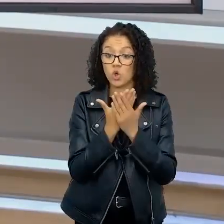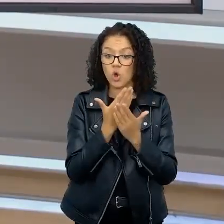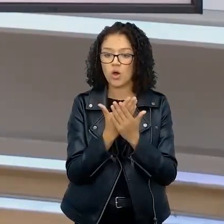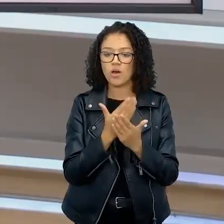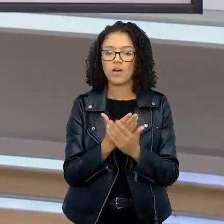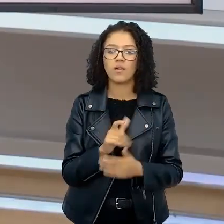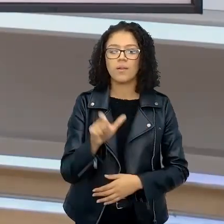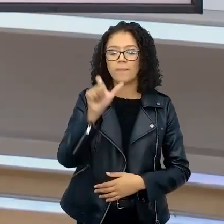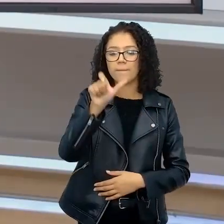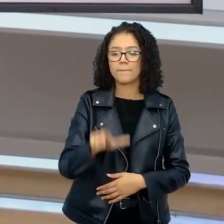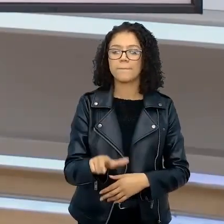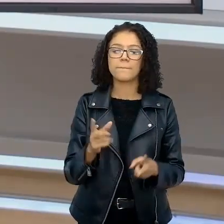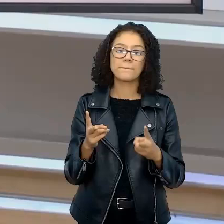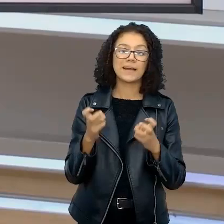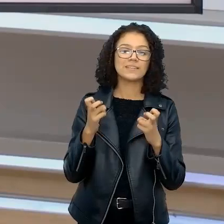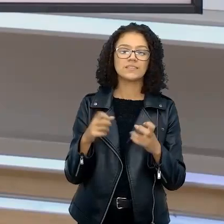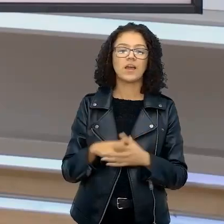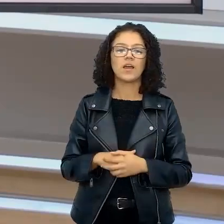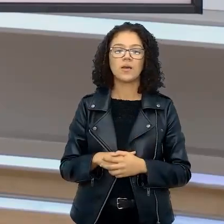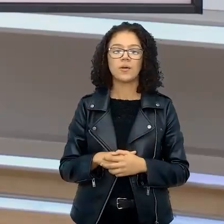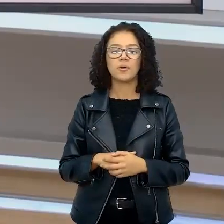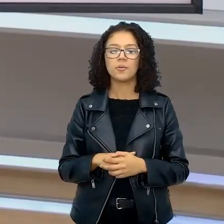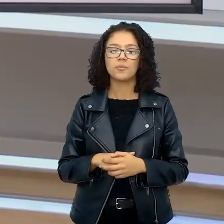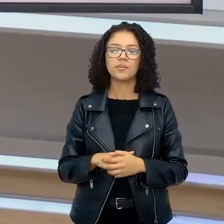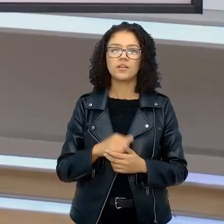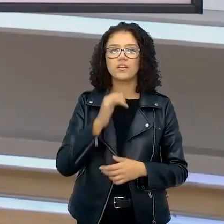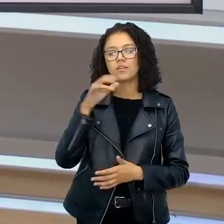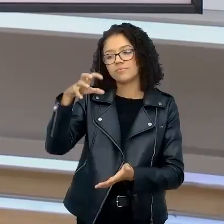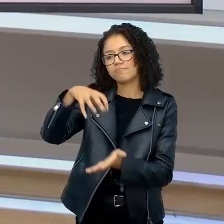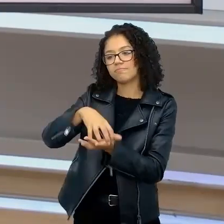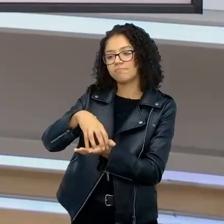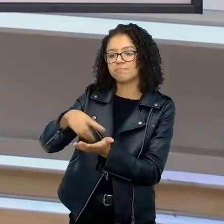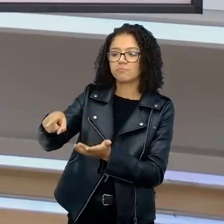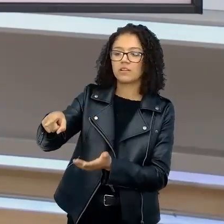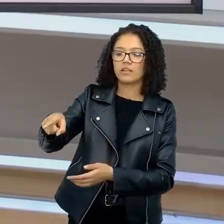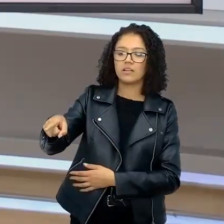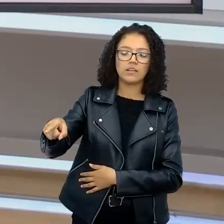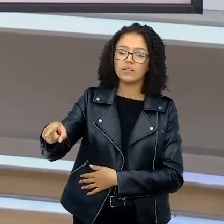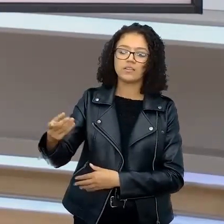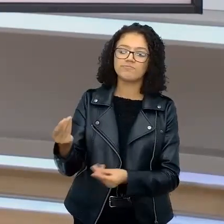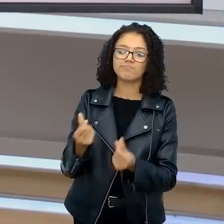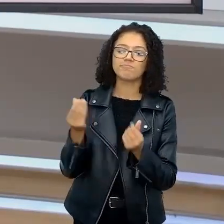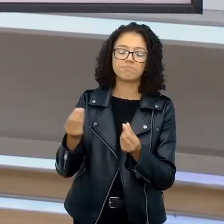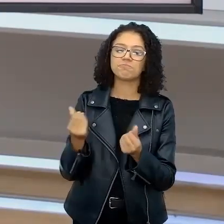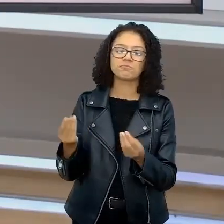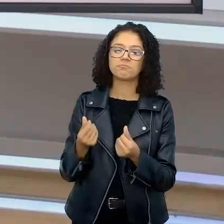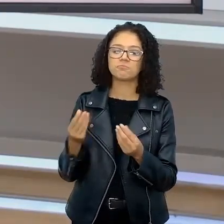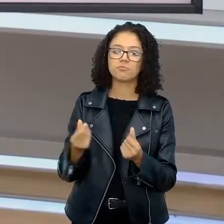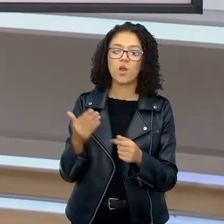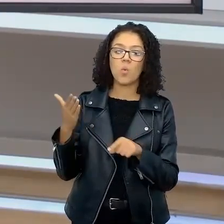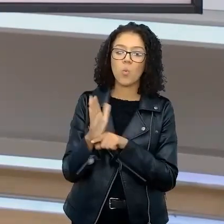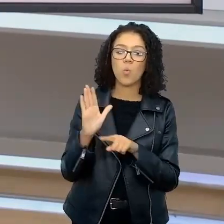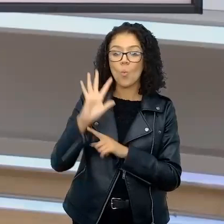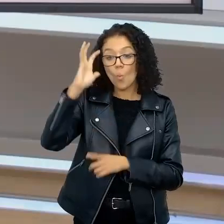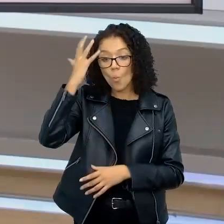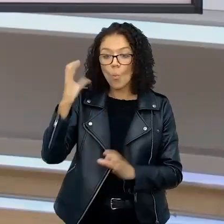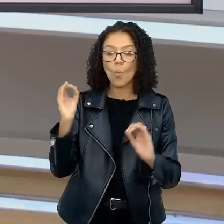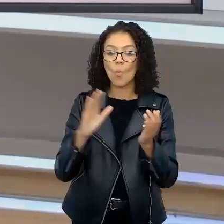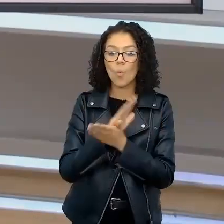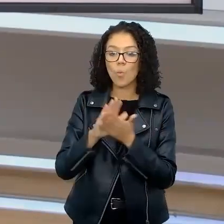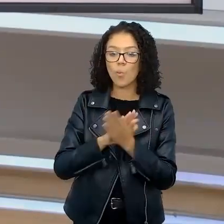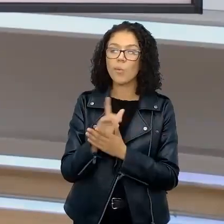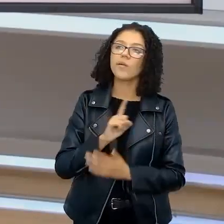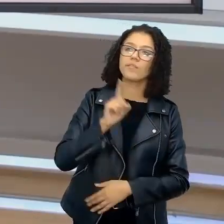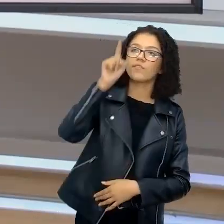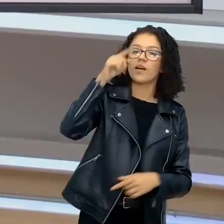que um serviço não está funcionando direito, o CMDCA pode ser acionado, então a própria Secretaria Municipal que